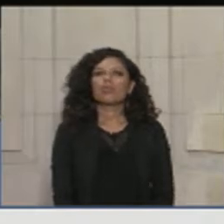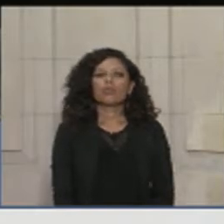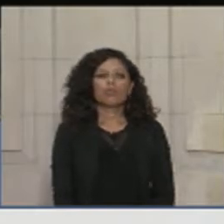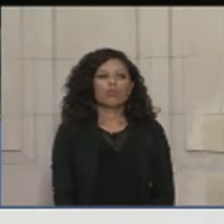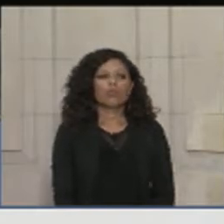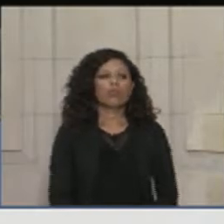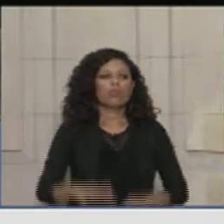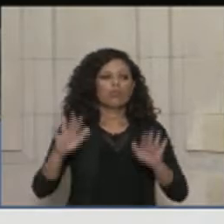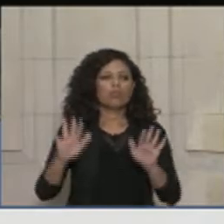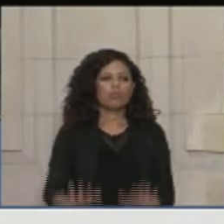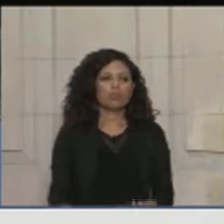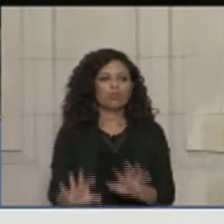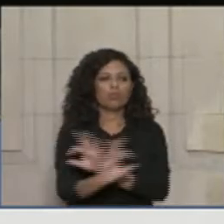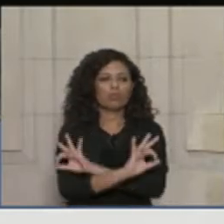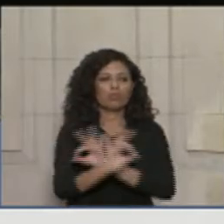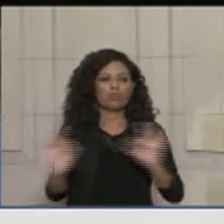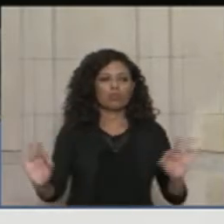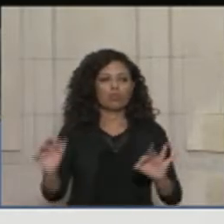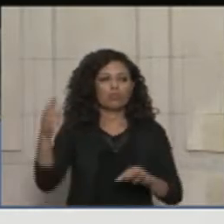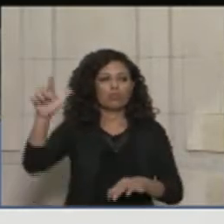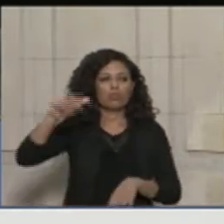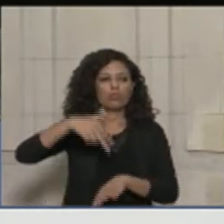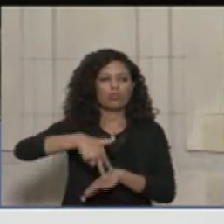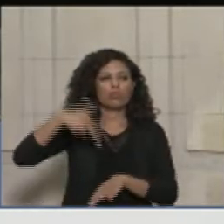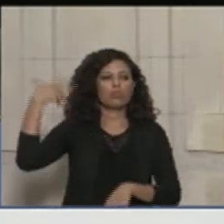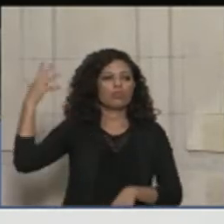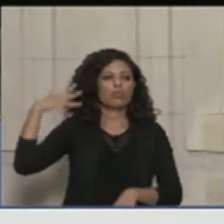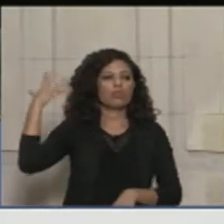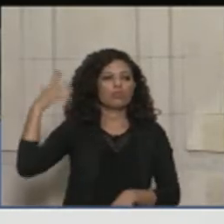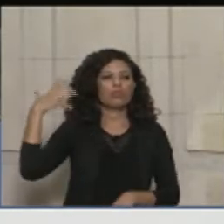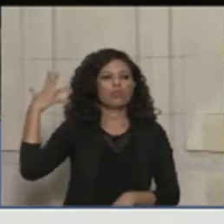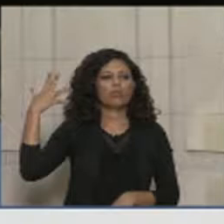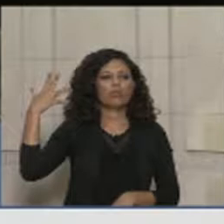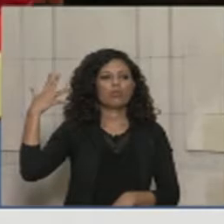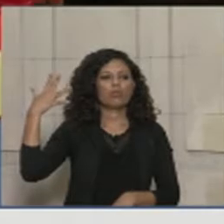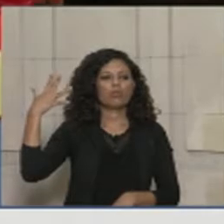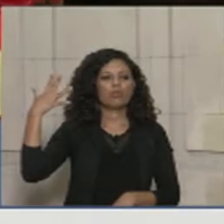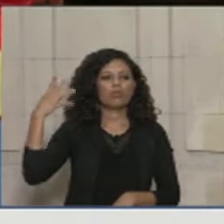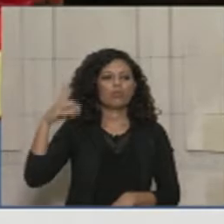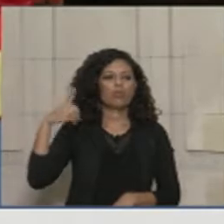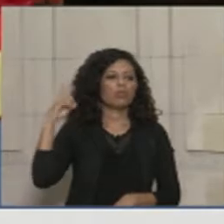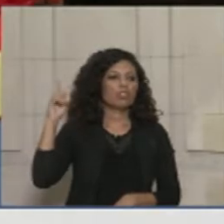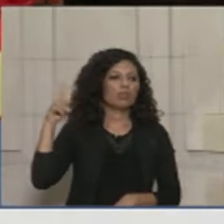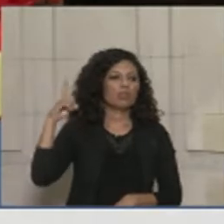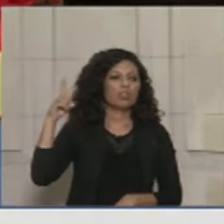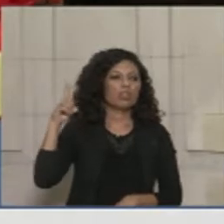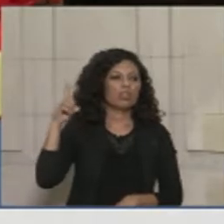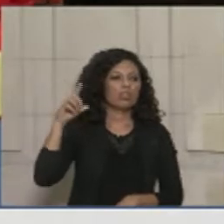Não estando presente, convido a próxima oradora, a deputada Dani Monteiro.